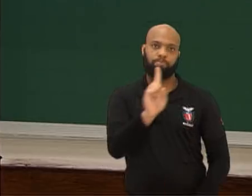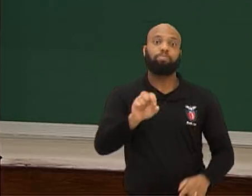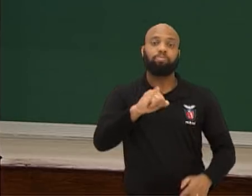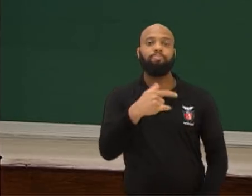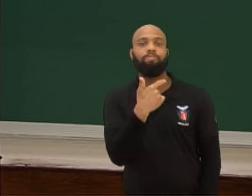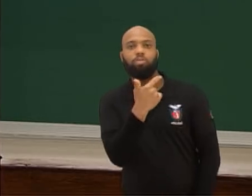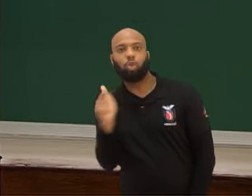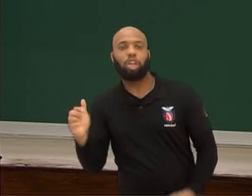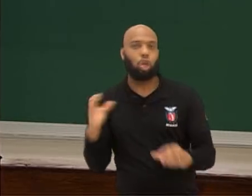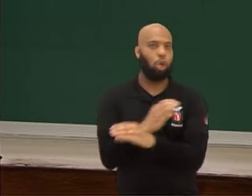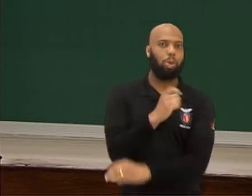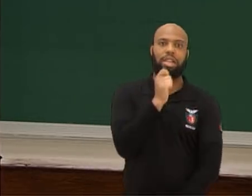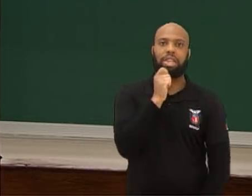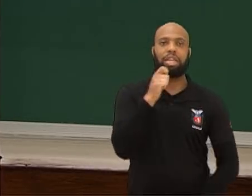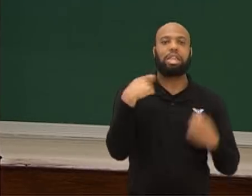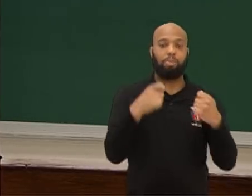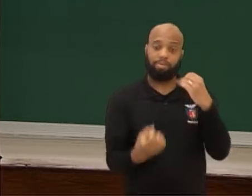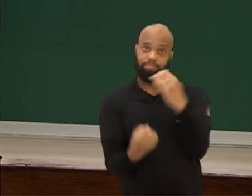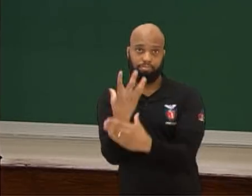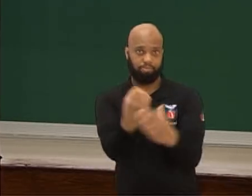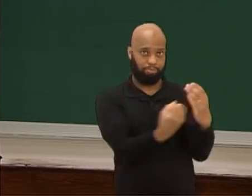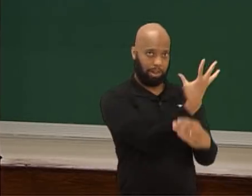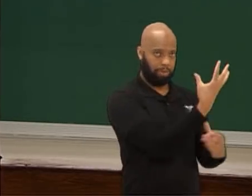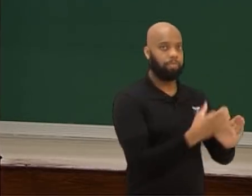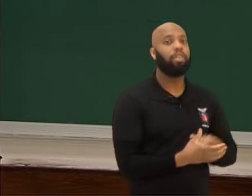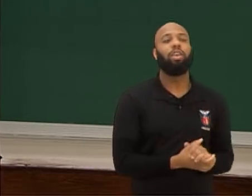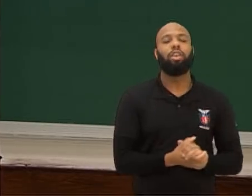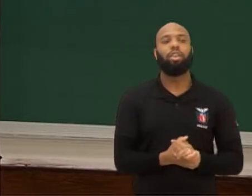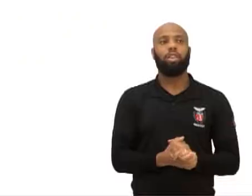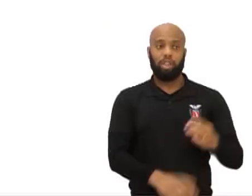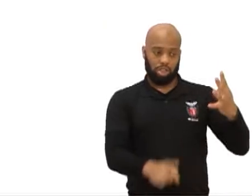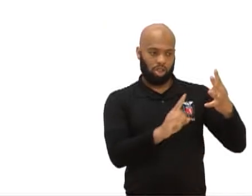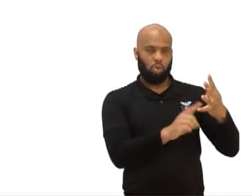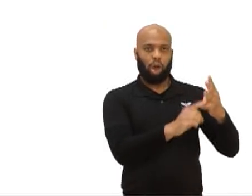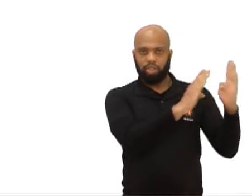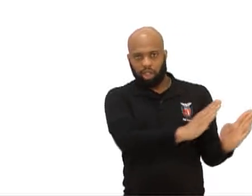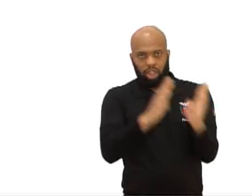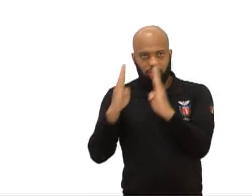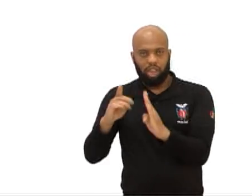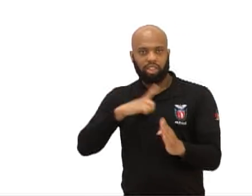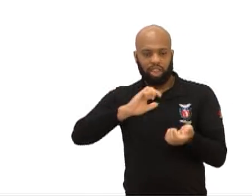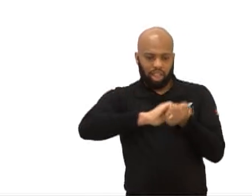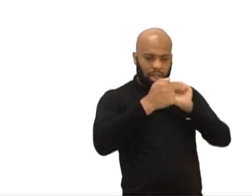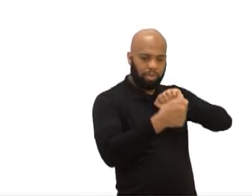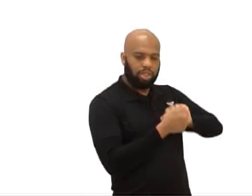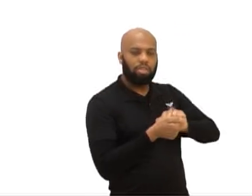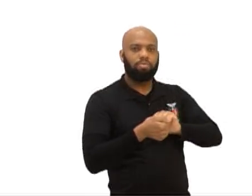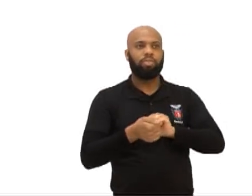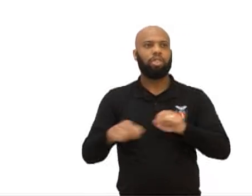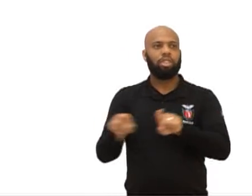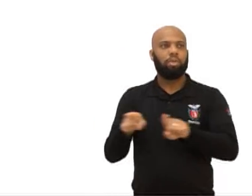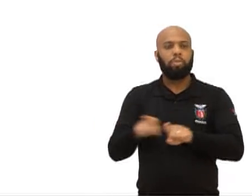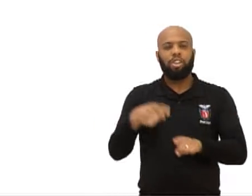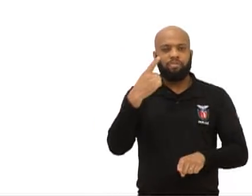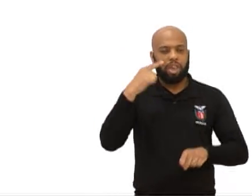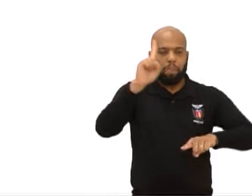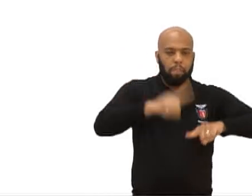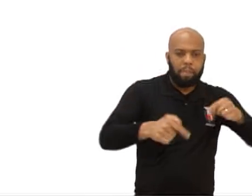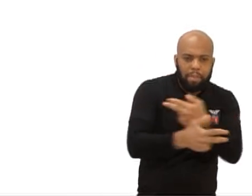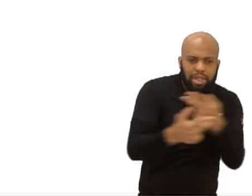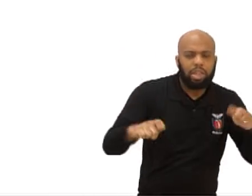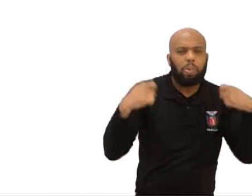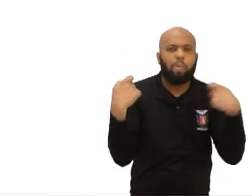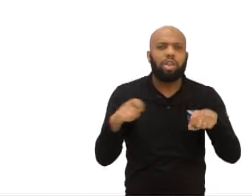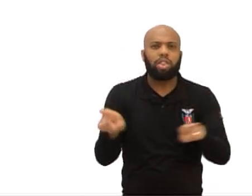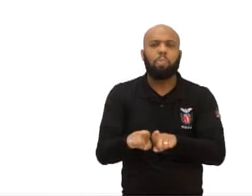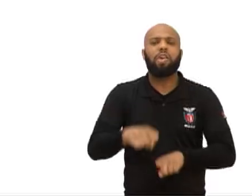não tenham esses sons, é necessário produzi-los. Quarta fase, adequação, ordenação de material